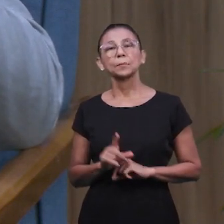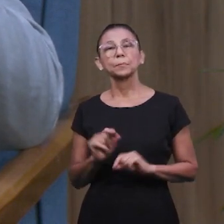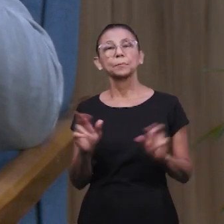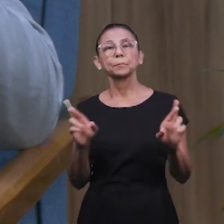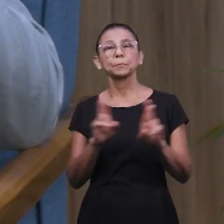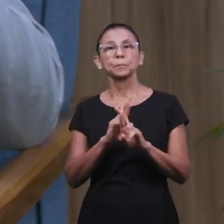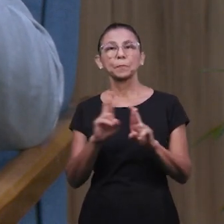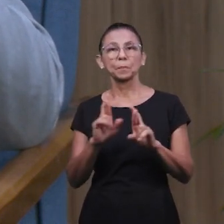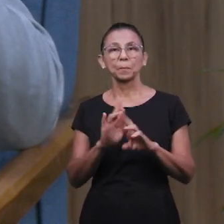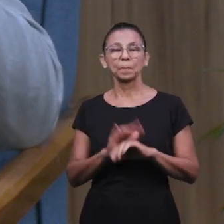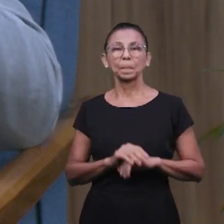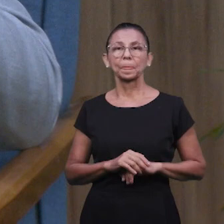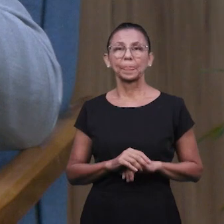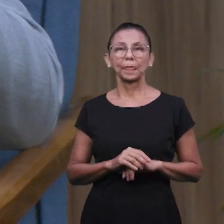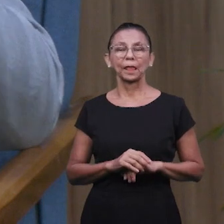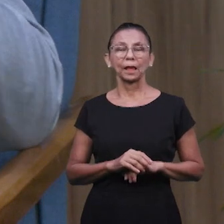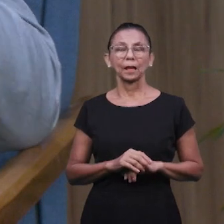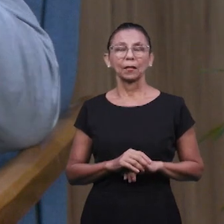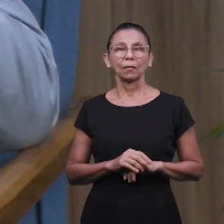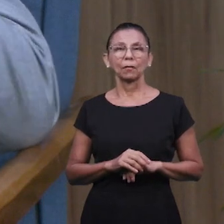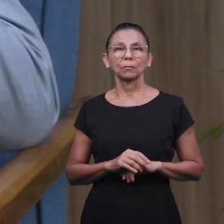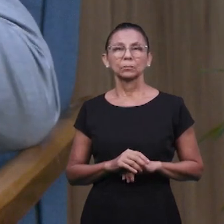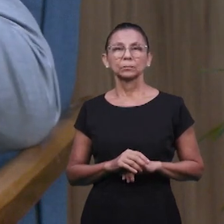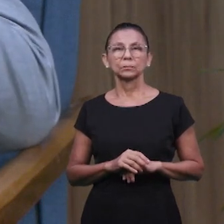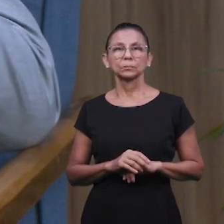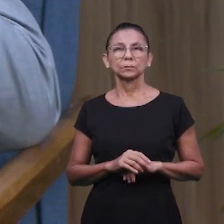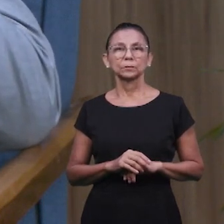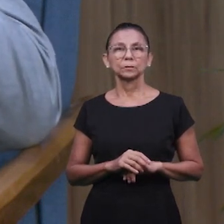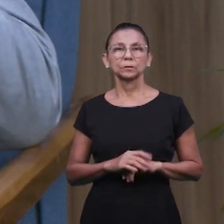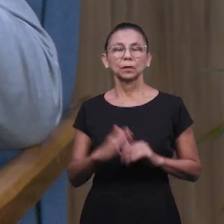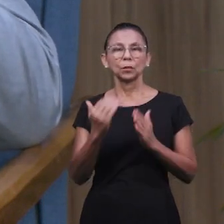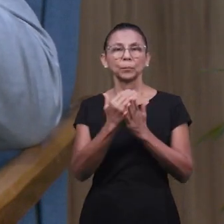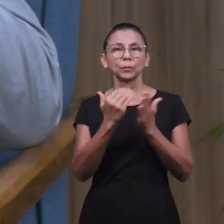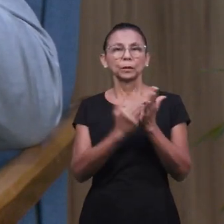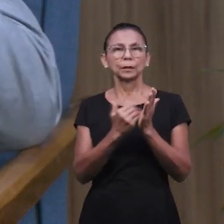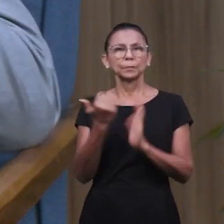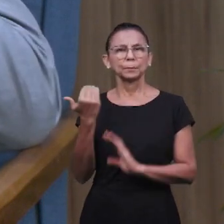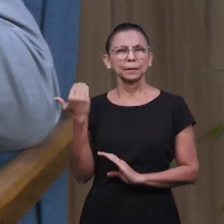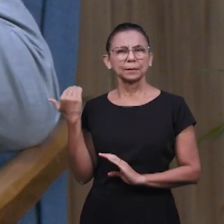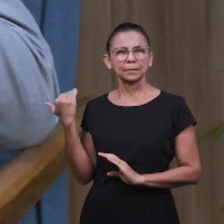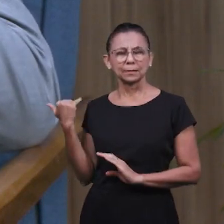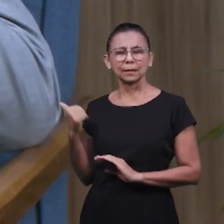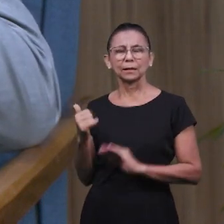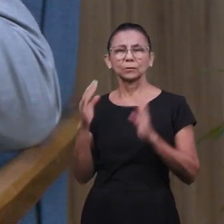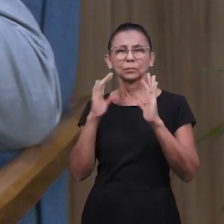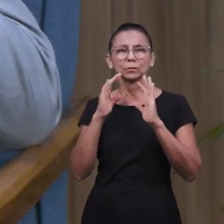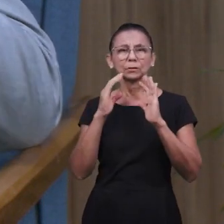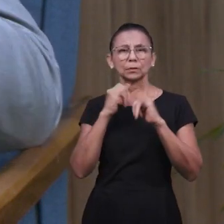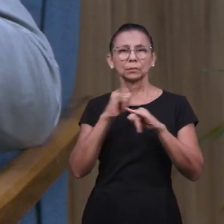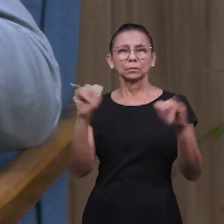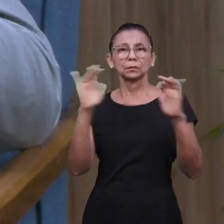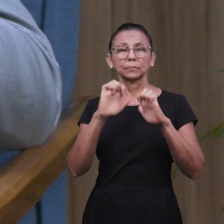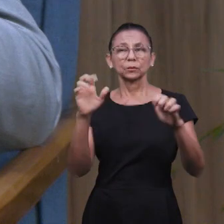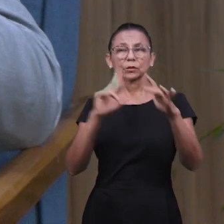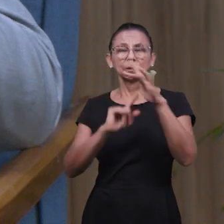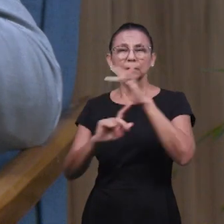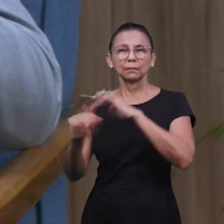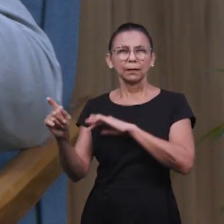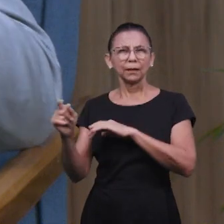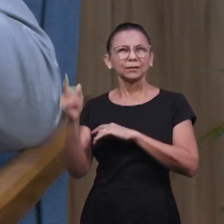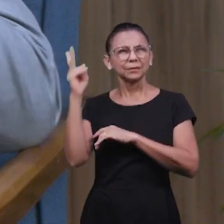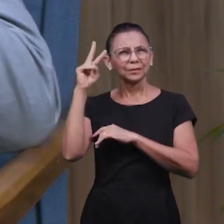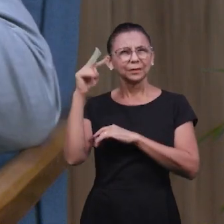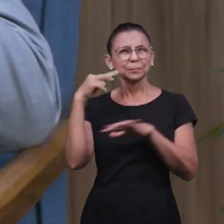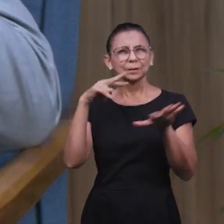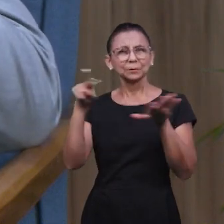que foram enviadas em relação à última edição do programa Anunciando o Evangelho Eterno. Você que acompanha sempre